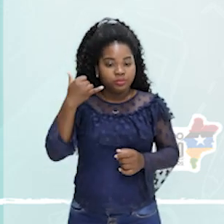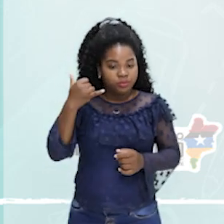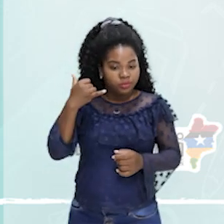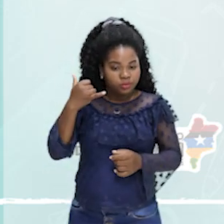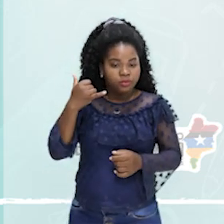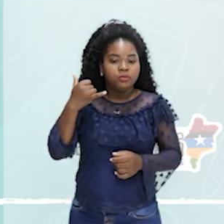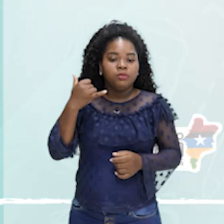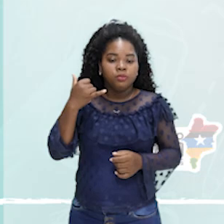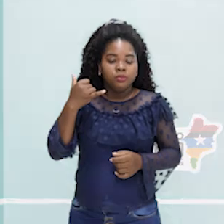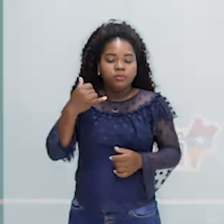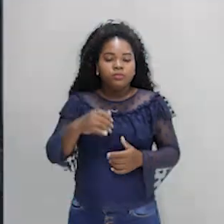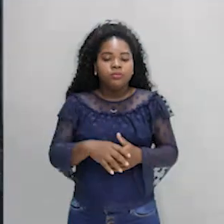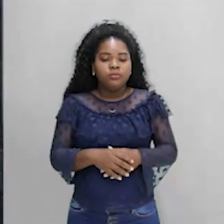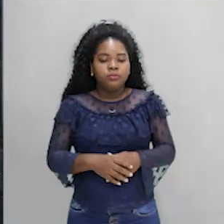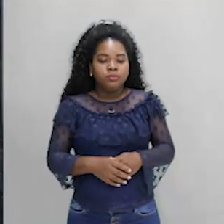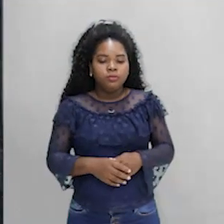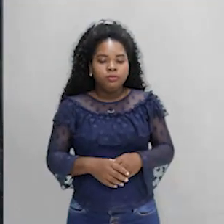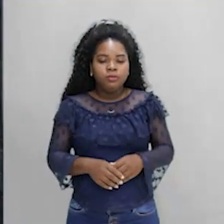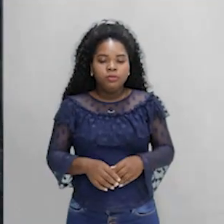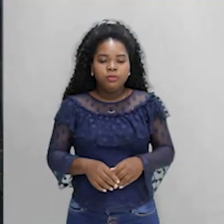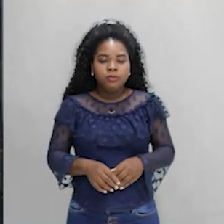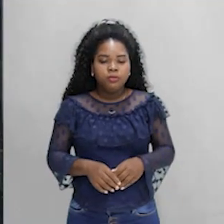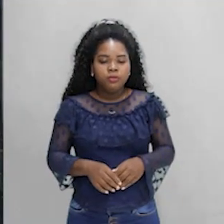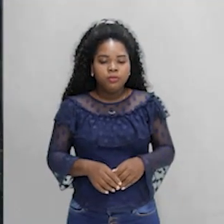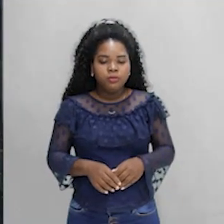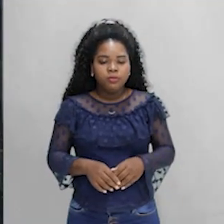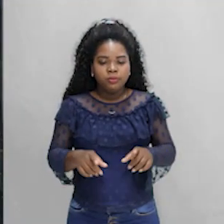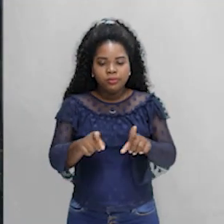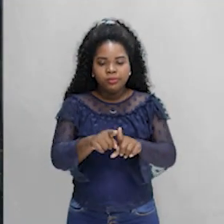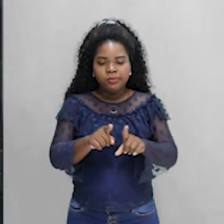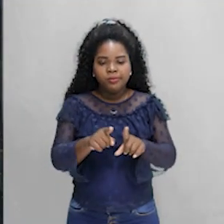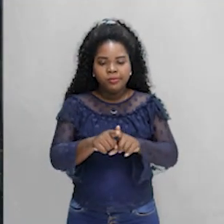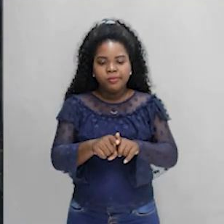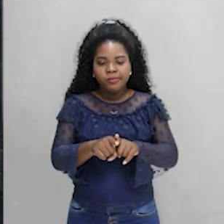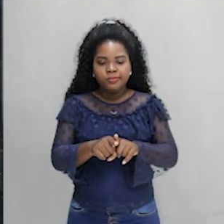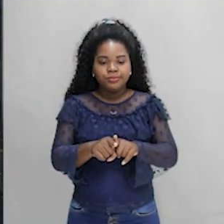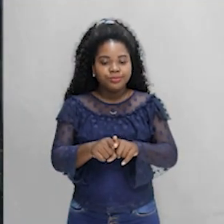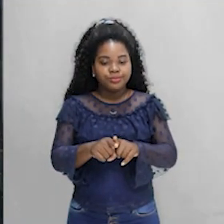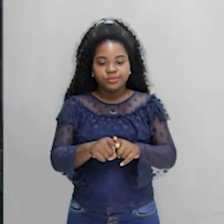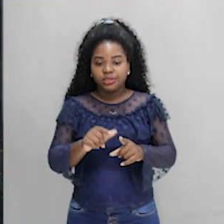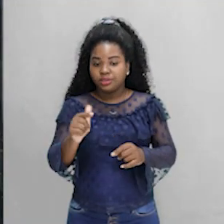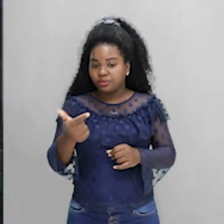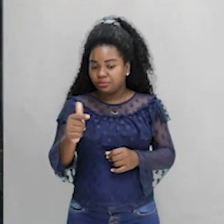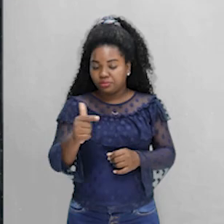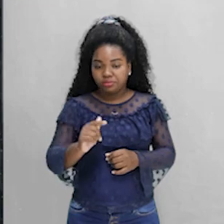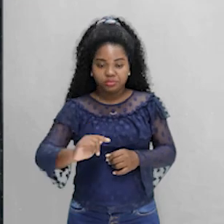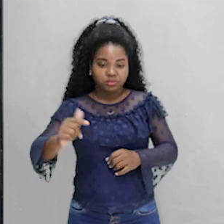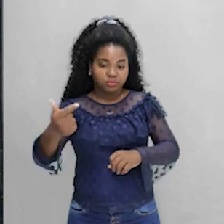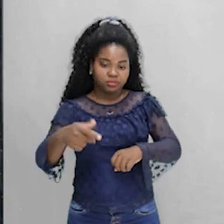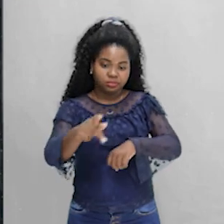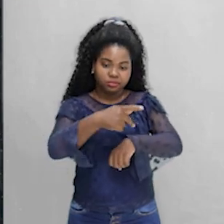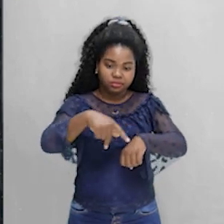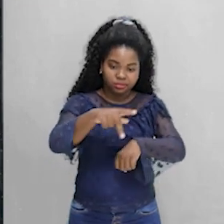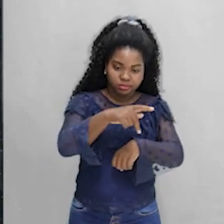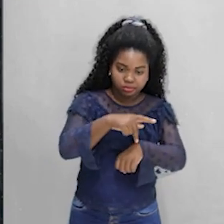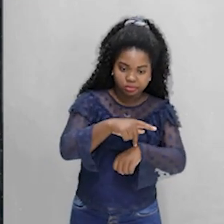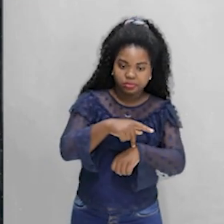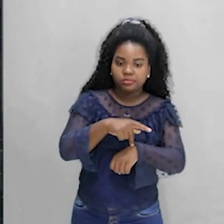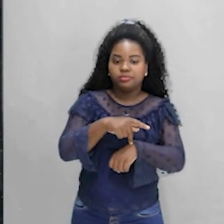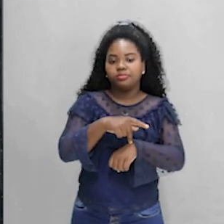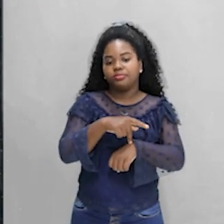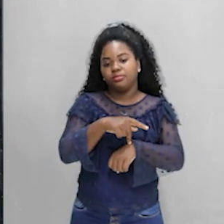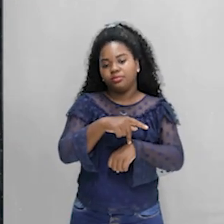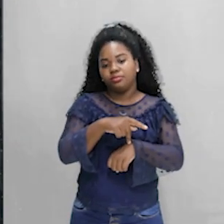né? Tem smartphones nas mãos. Estão fora do seu lugar, né? A gente já percebe aqui. Eu